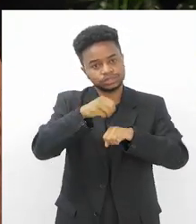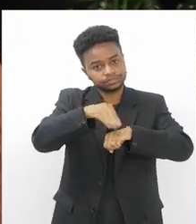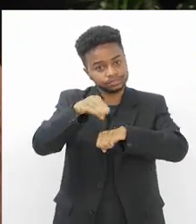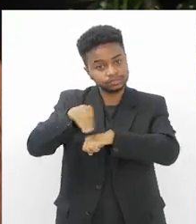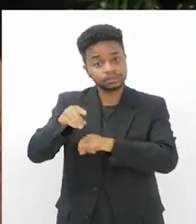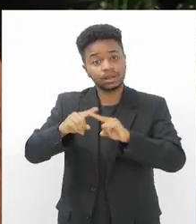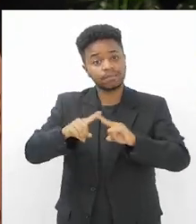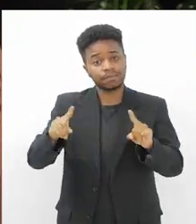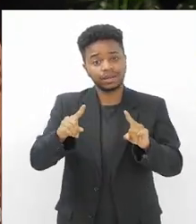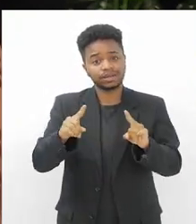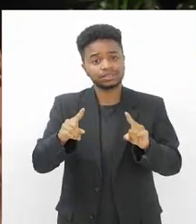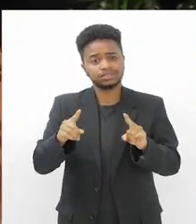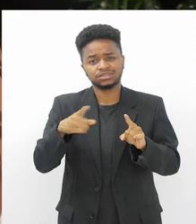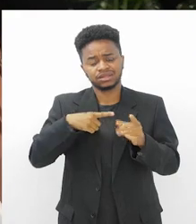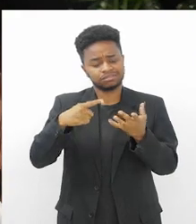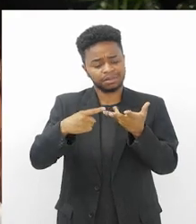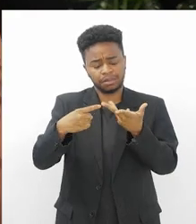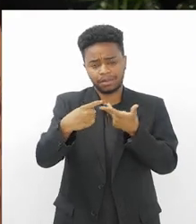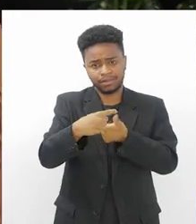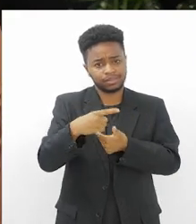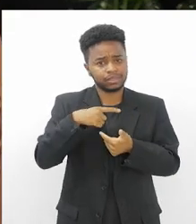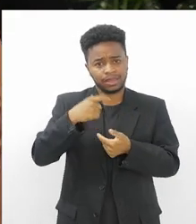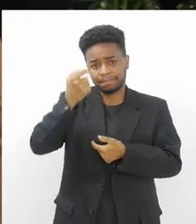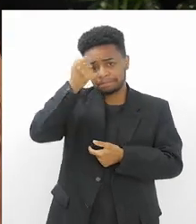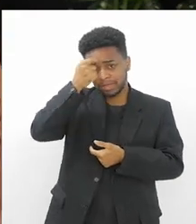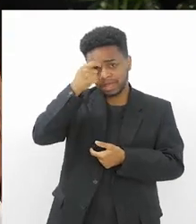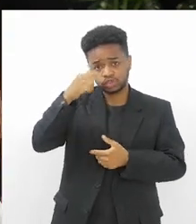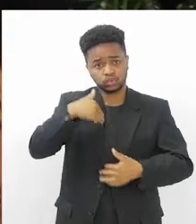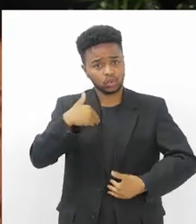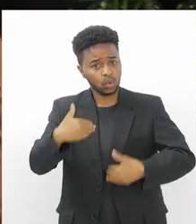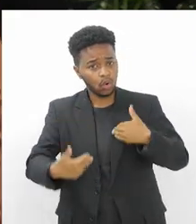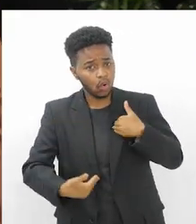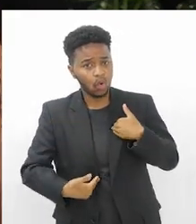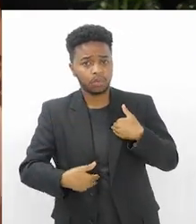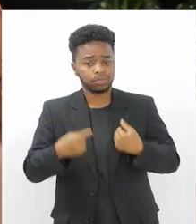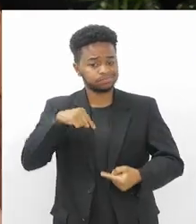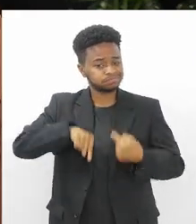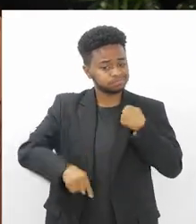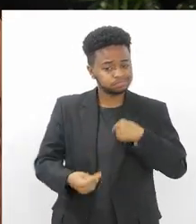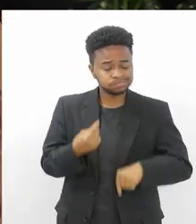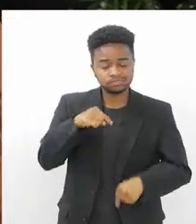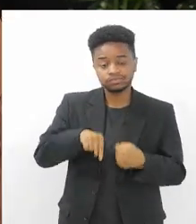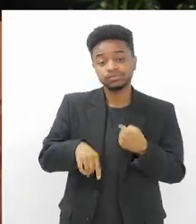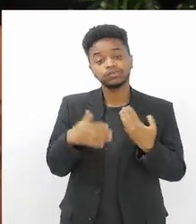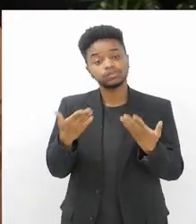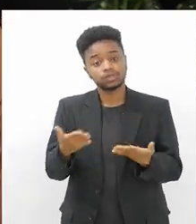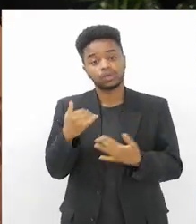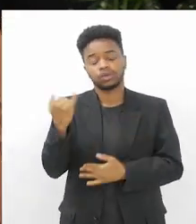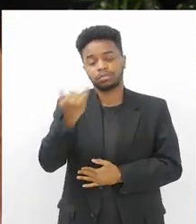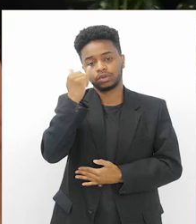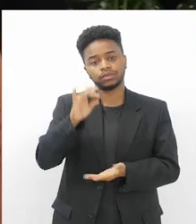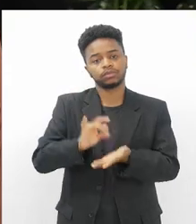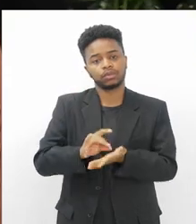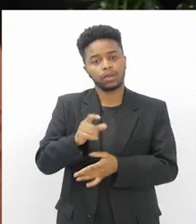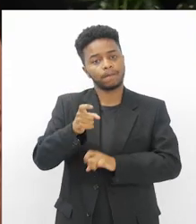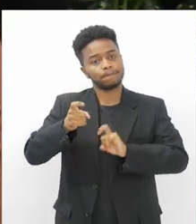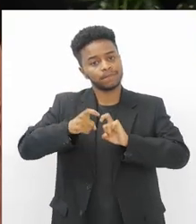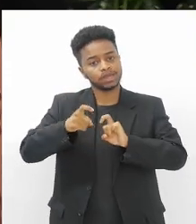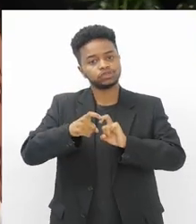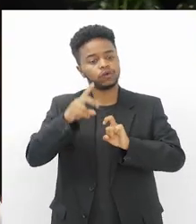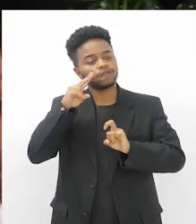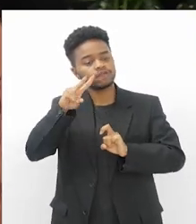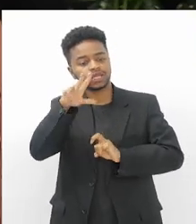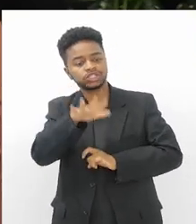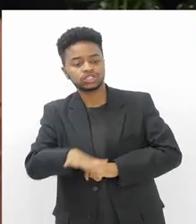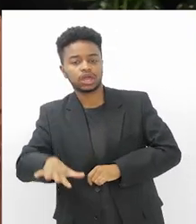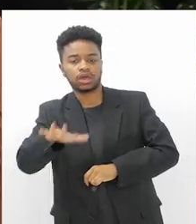gente ressaltar isso, ele é multifatorial, né, é a questão mental, a questão física, a questão orgânica, então a importância de um